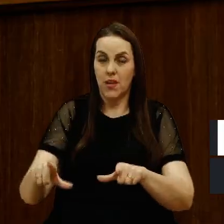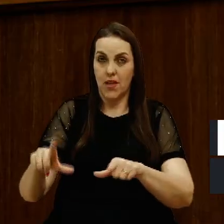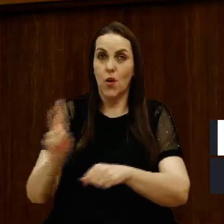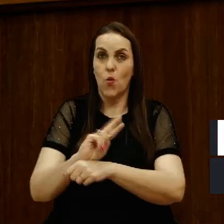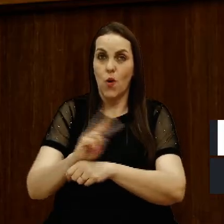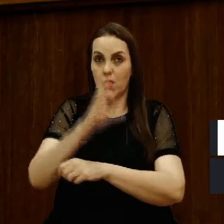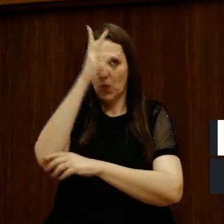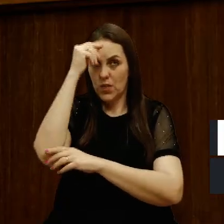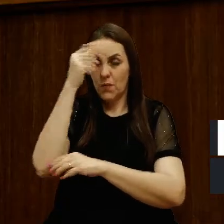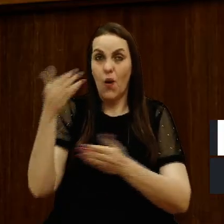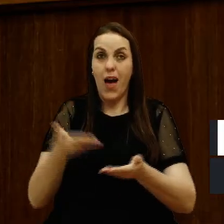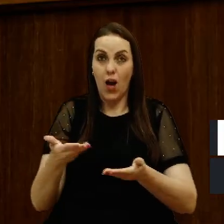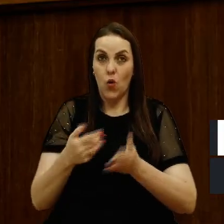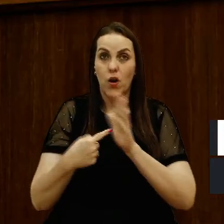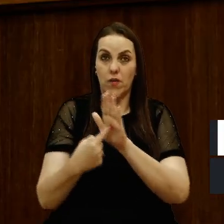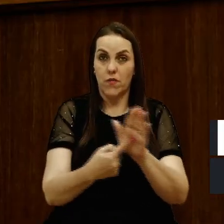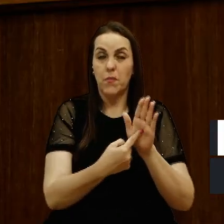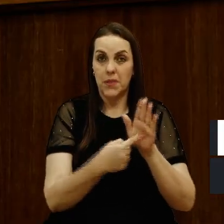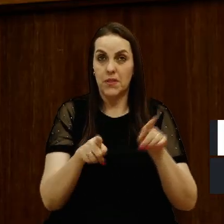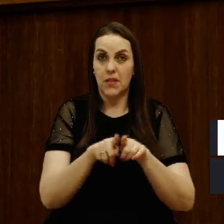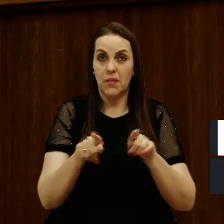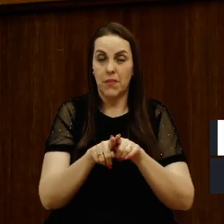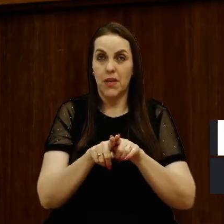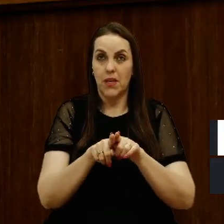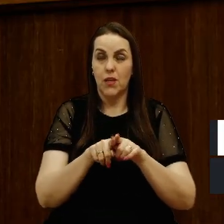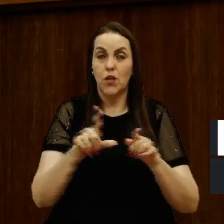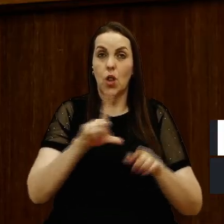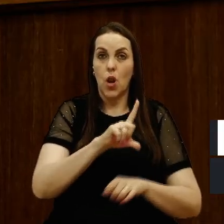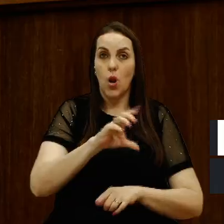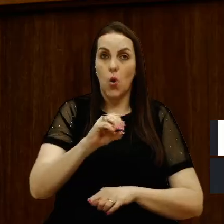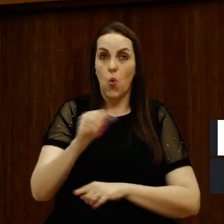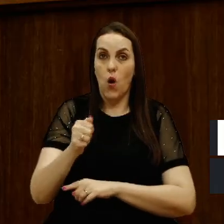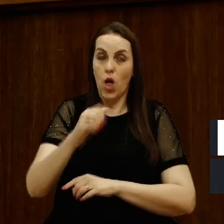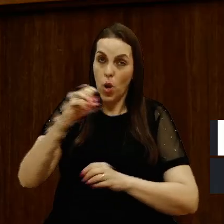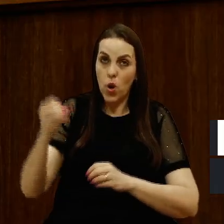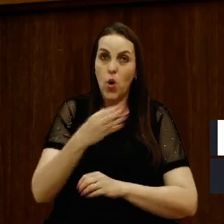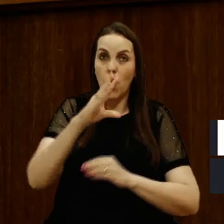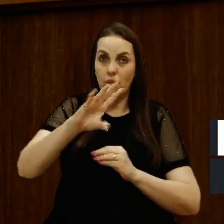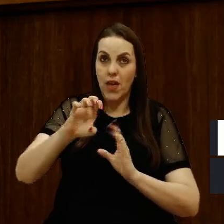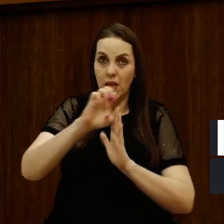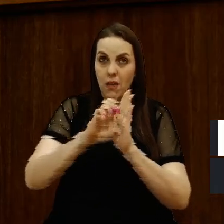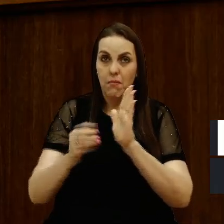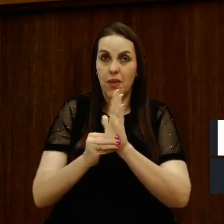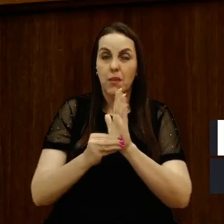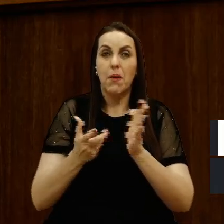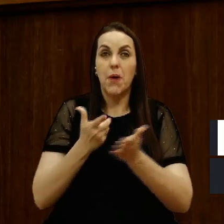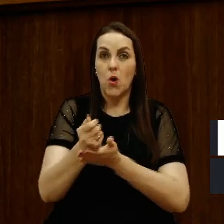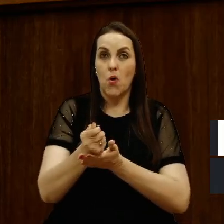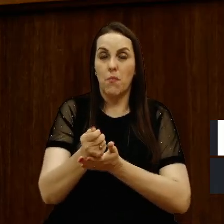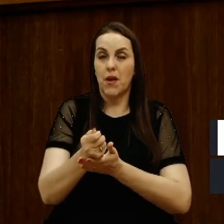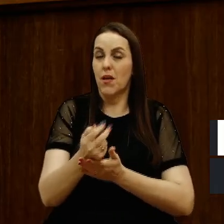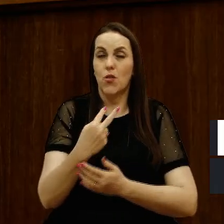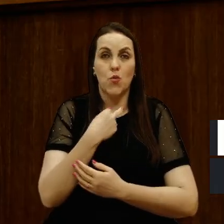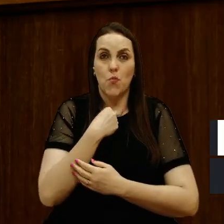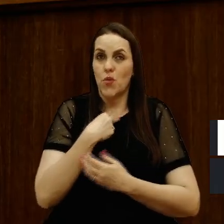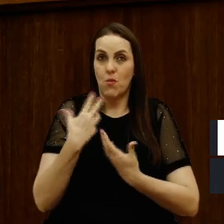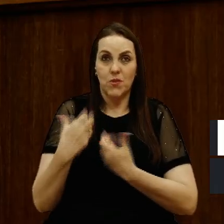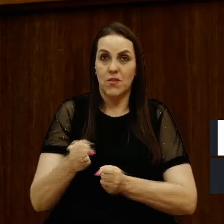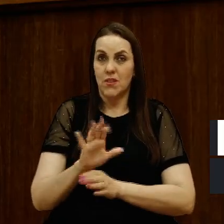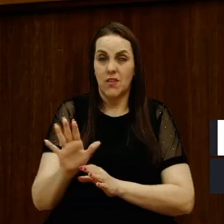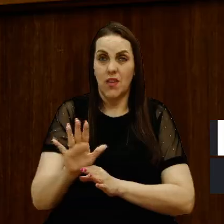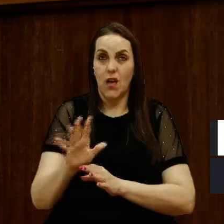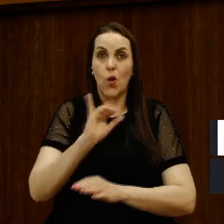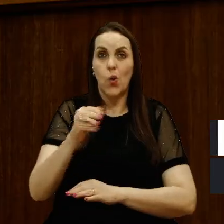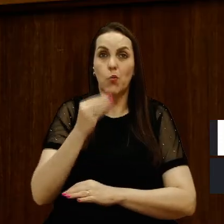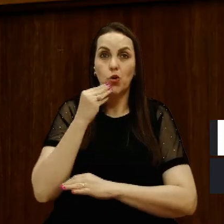apresentaremos agora, junto à LUA, uma nova emenda para que haja compra, porque é inadmissível. Nós tivemos a oportunidade aqui de